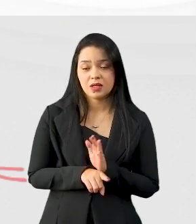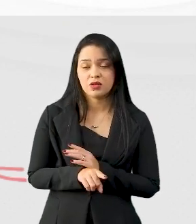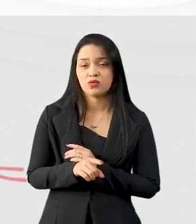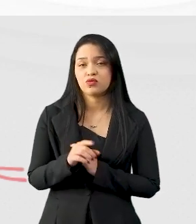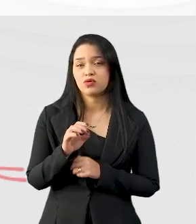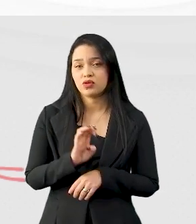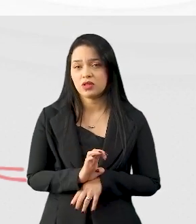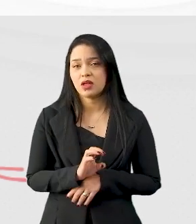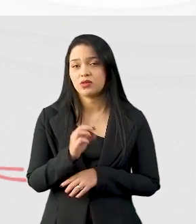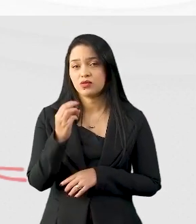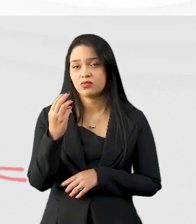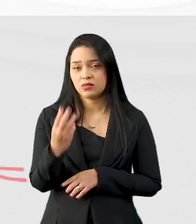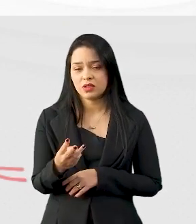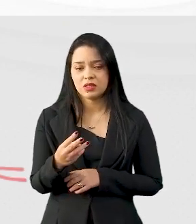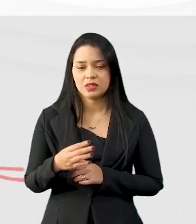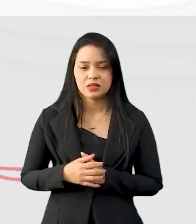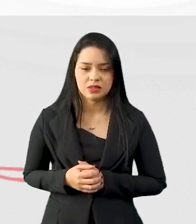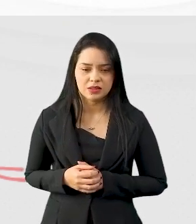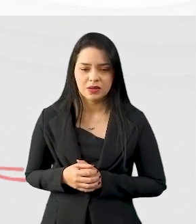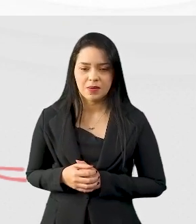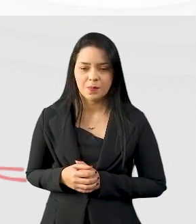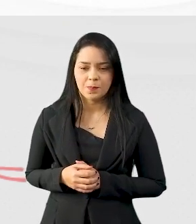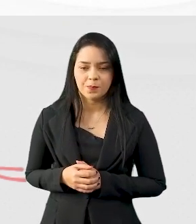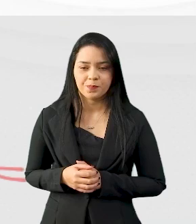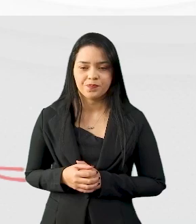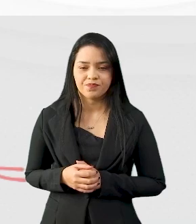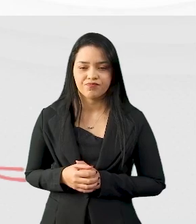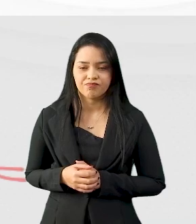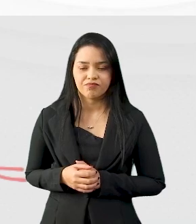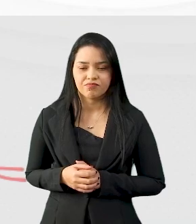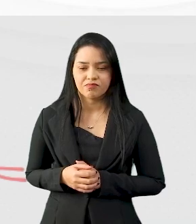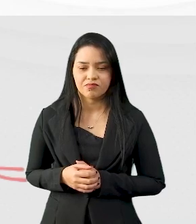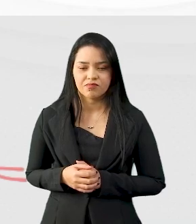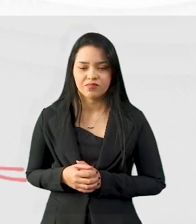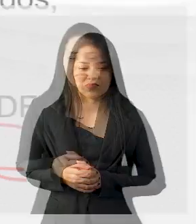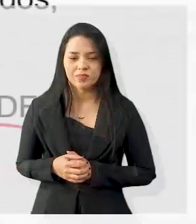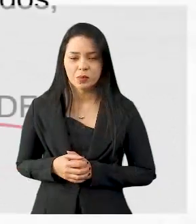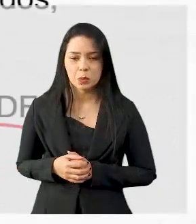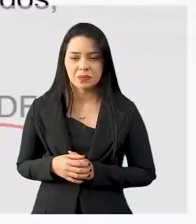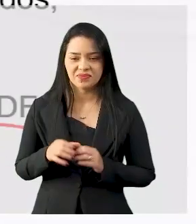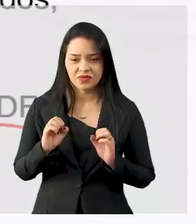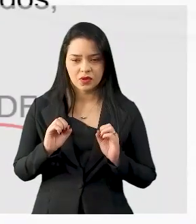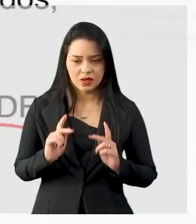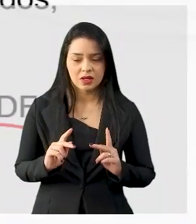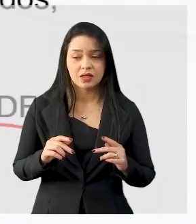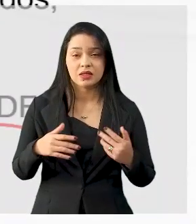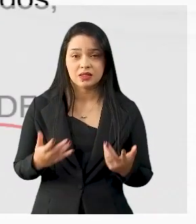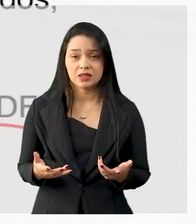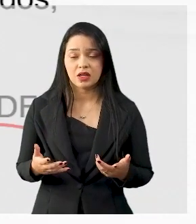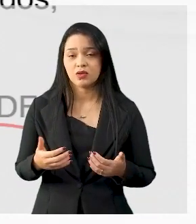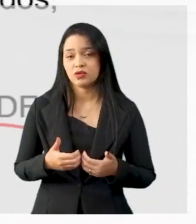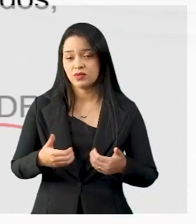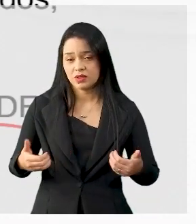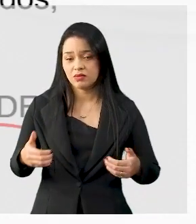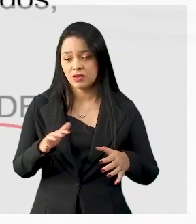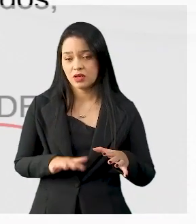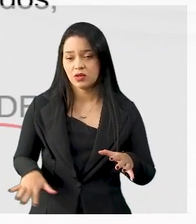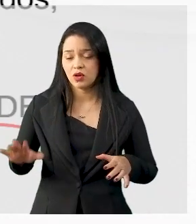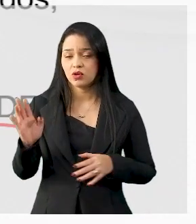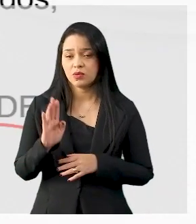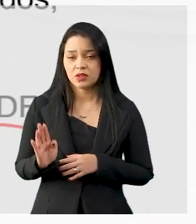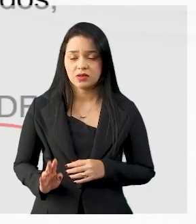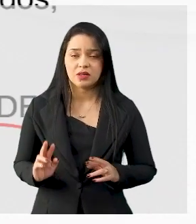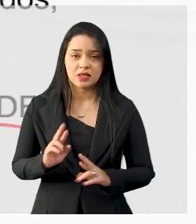estados juntamente com o centro-oeste, apenas 3 estados a saber. Beleza? Então, divisão territorial do